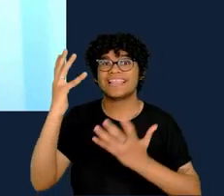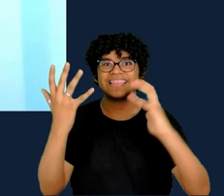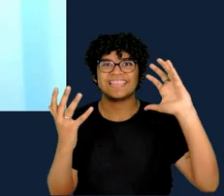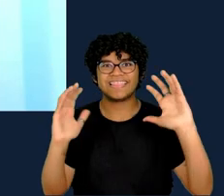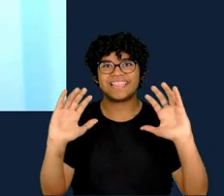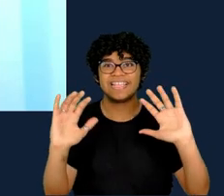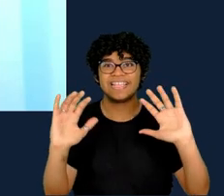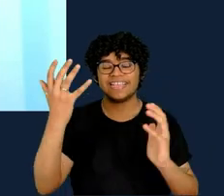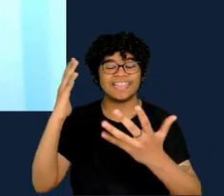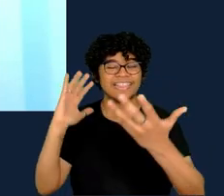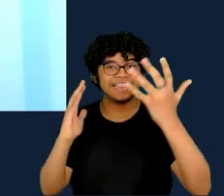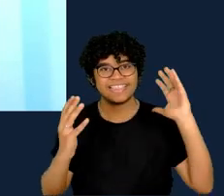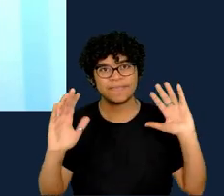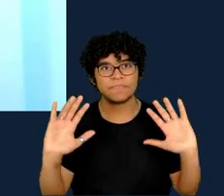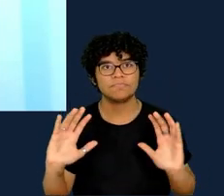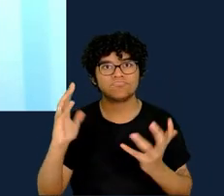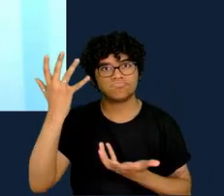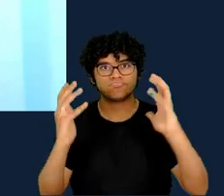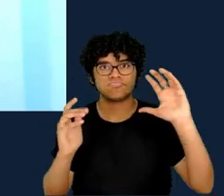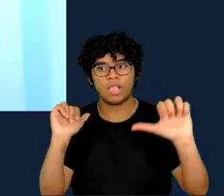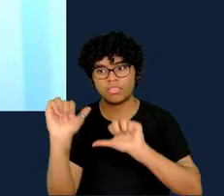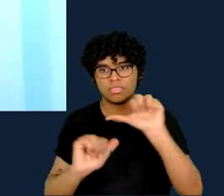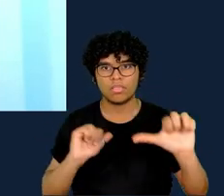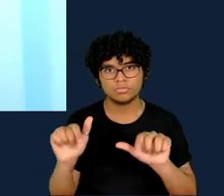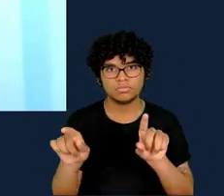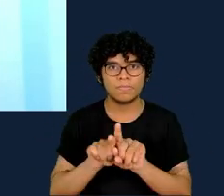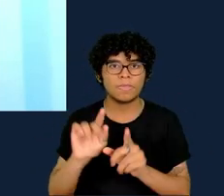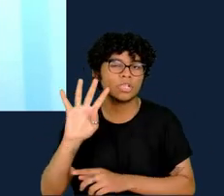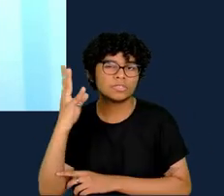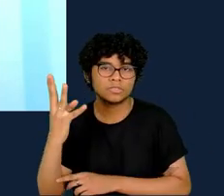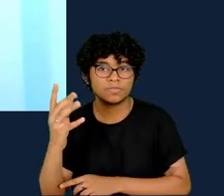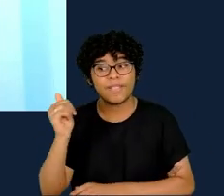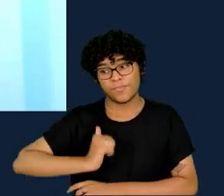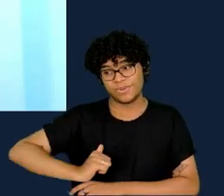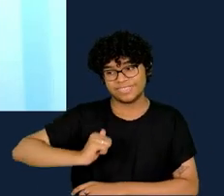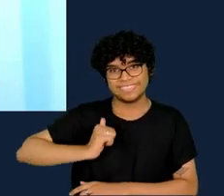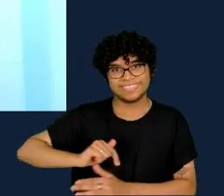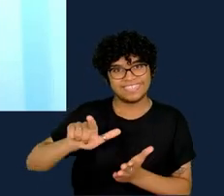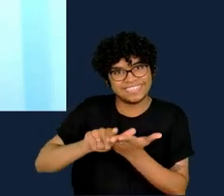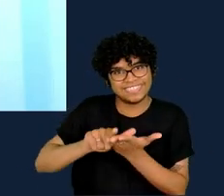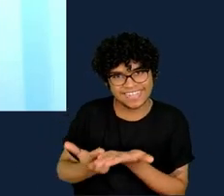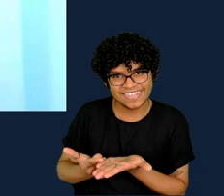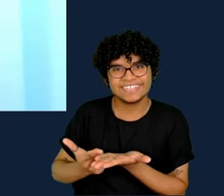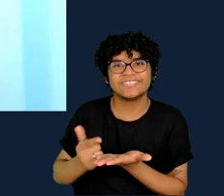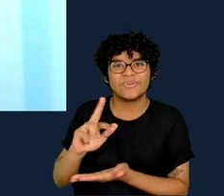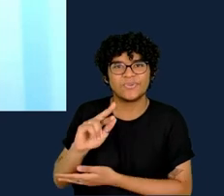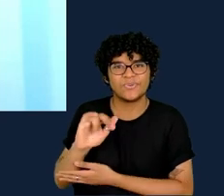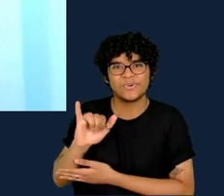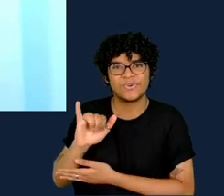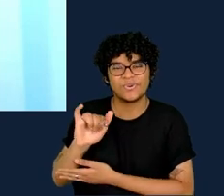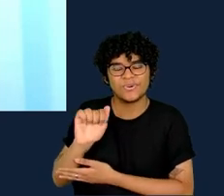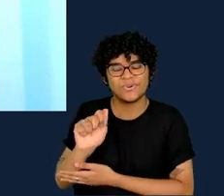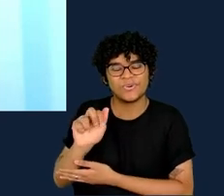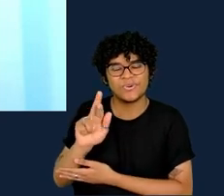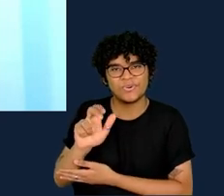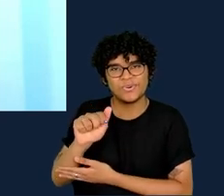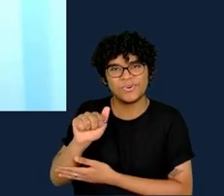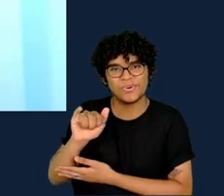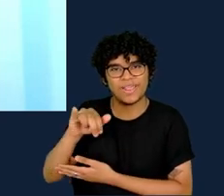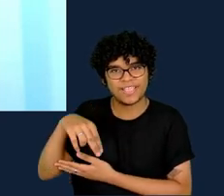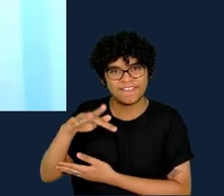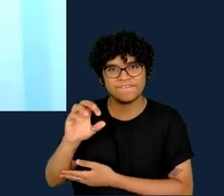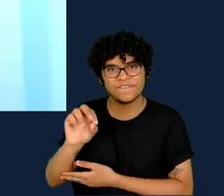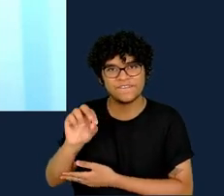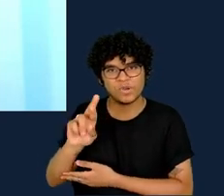soluções climáticas. Ele é bolsista, foi bolsista do Reynolds Journalism Institute. Seus textos e visualizações de dados já apareceram na